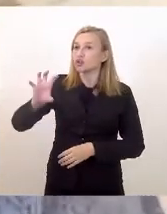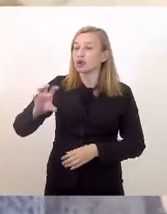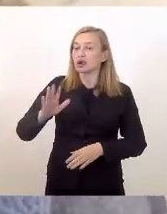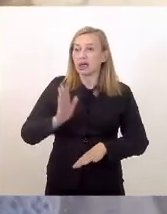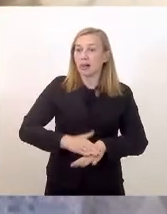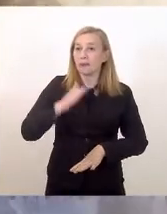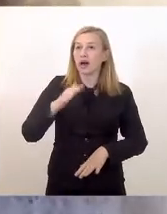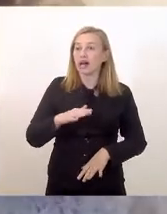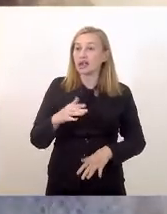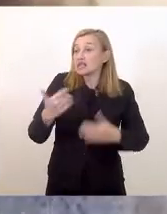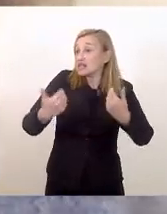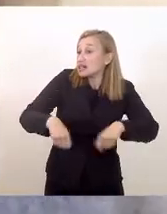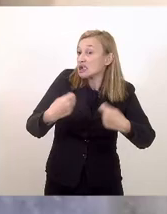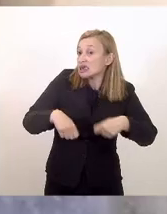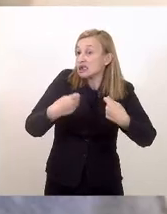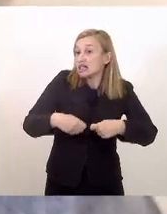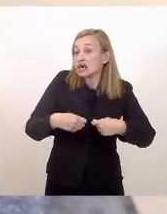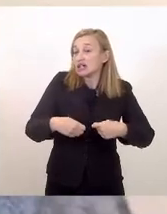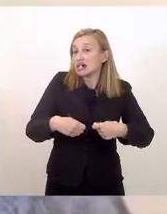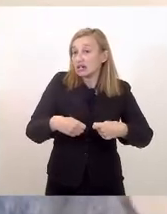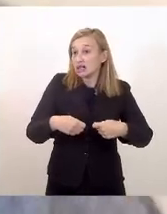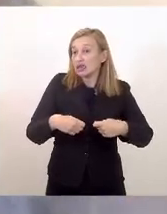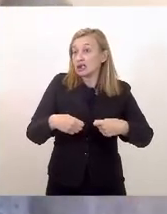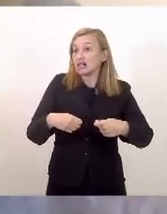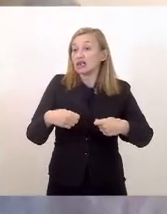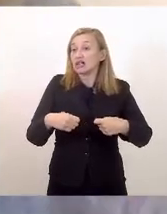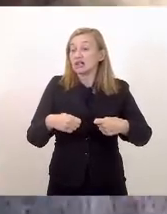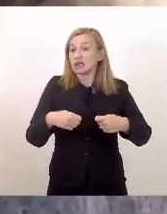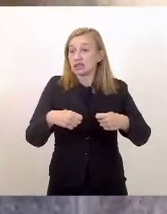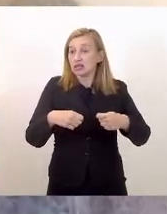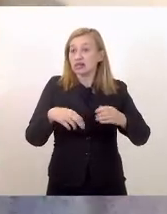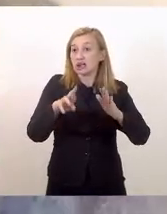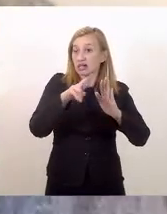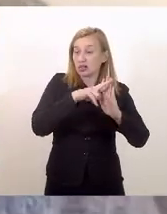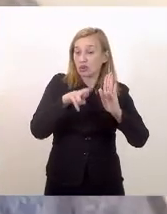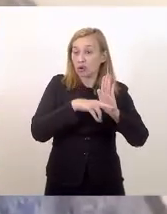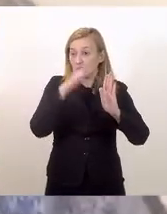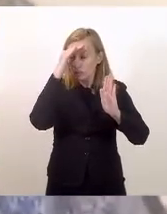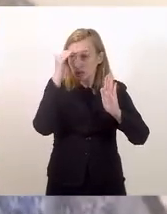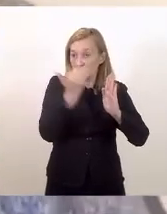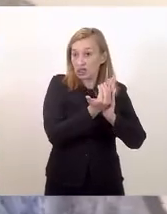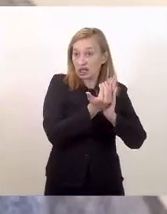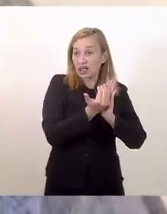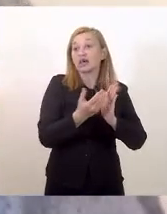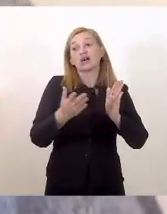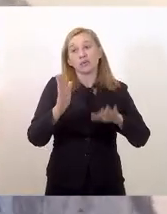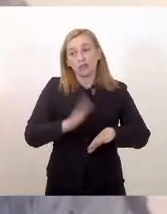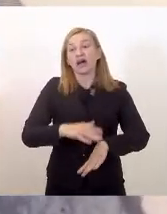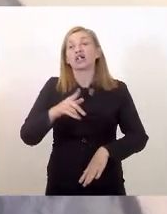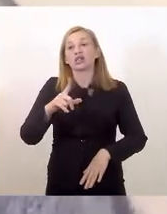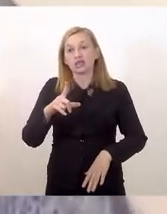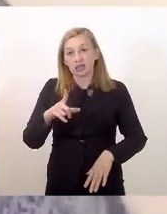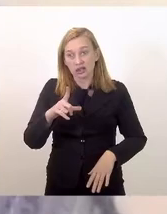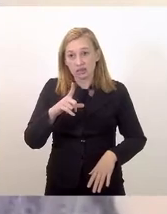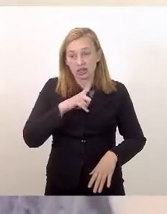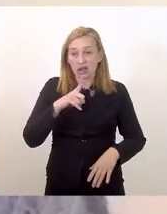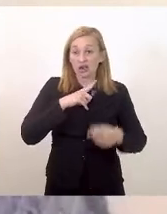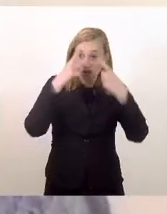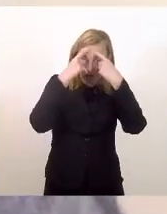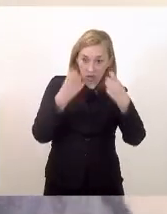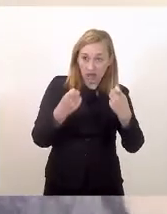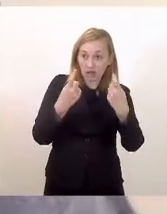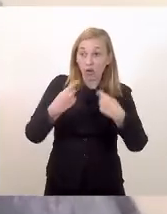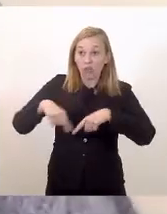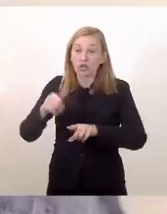mais deficitário, que seria a padronização da norma técnica, é onde há mais violência contra a mulher. Por exemplo, o município de Duque